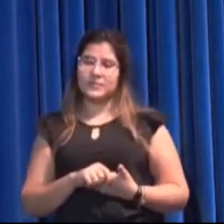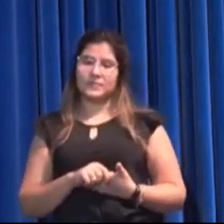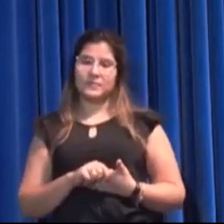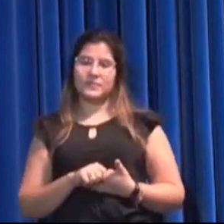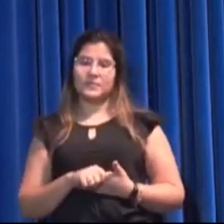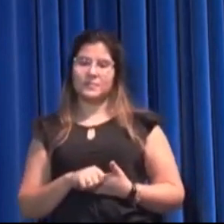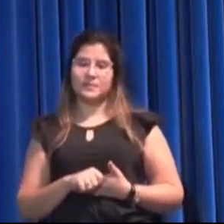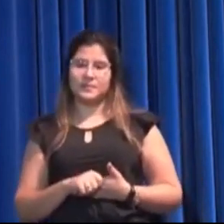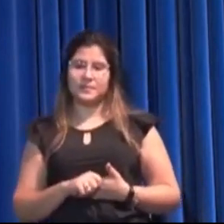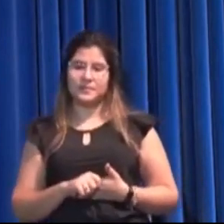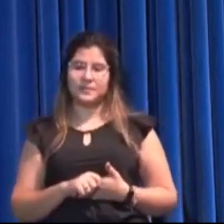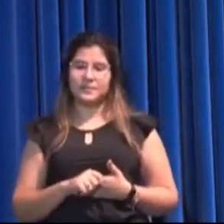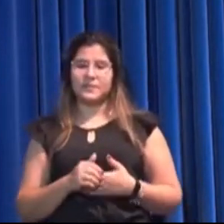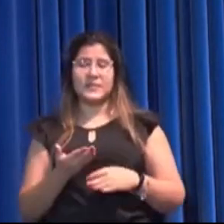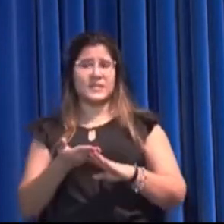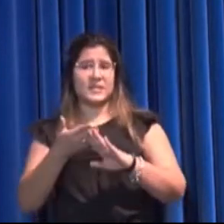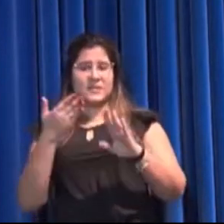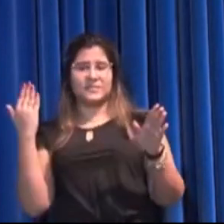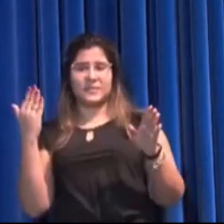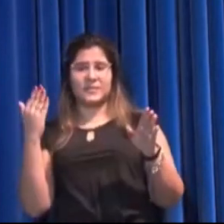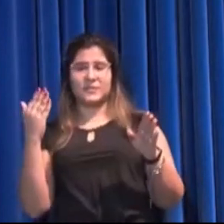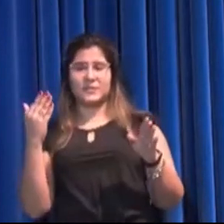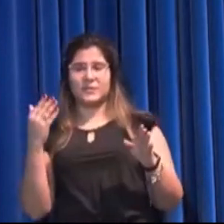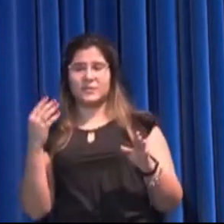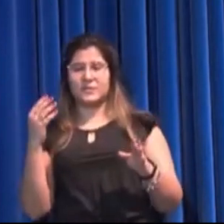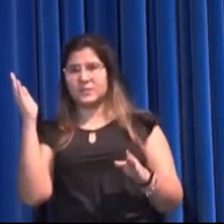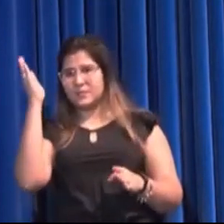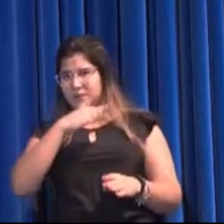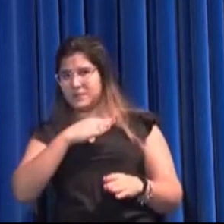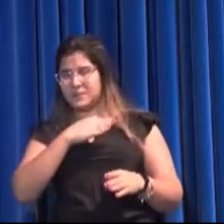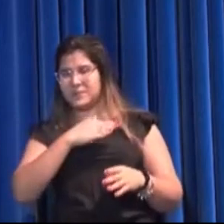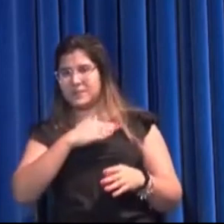Abstende-vos de toda forma de mal.